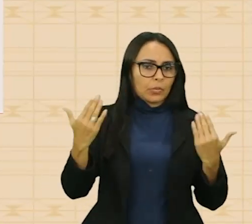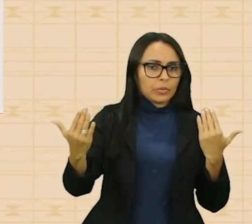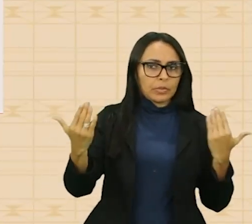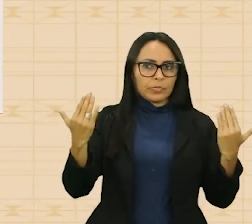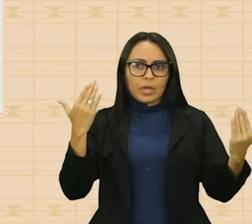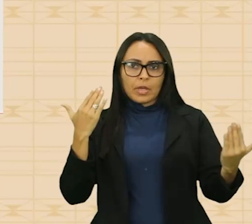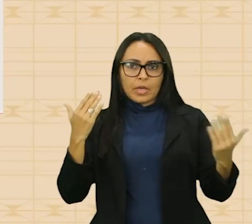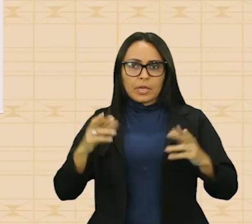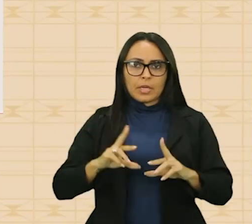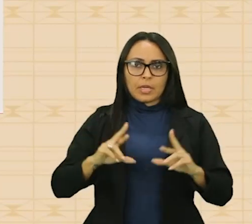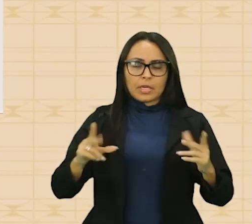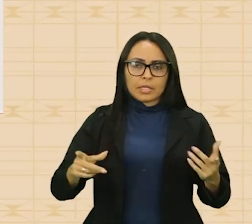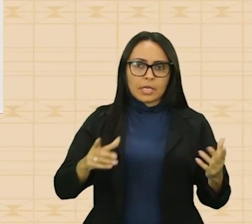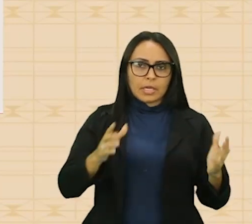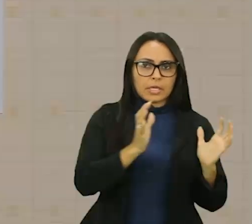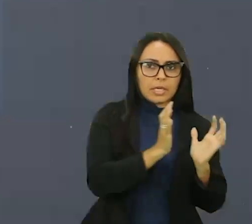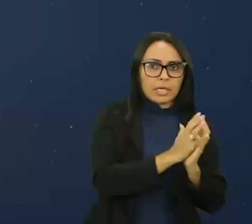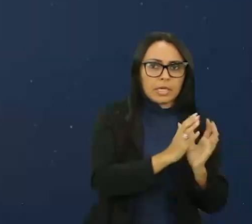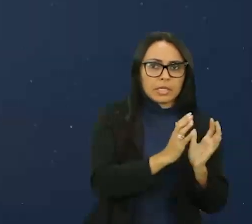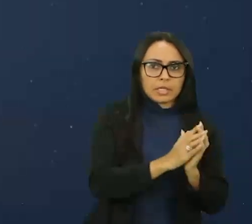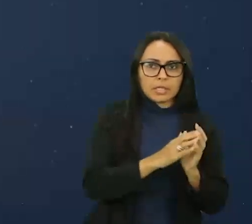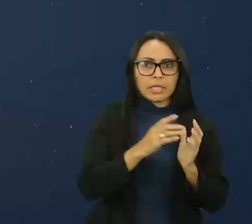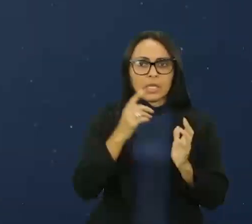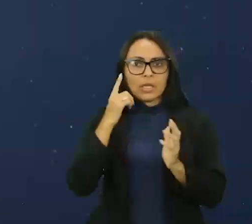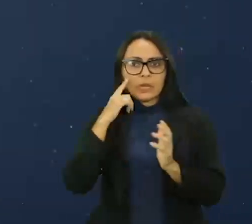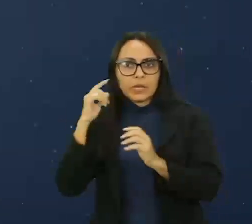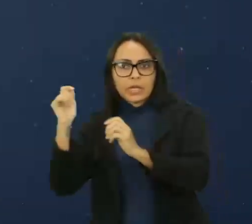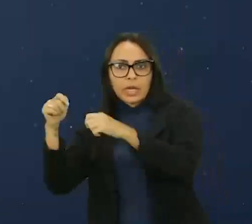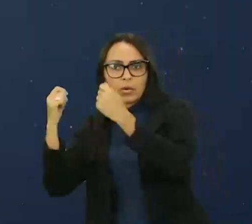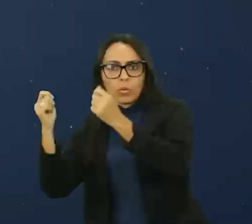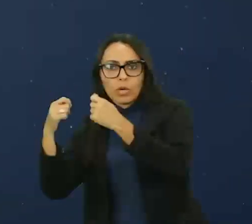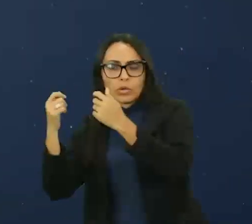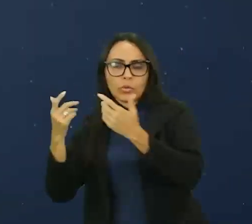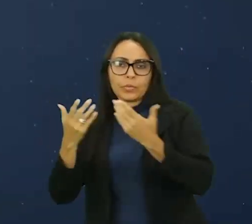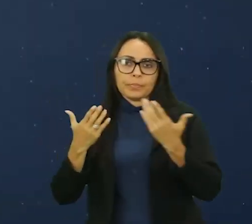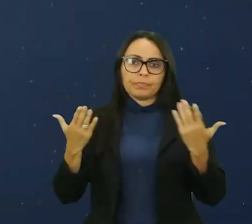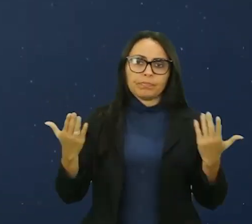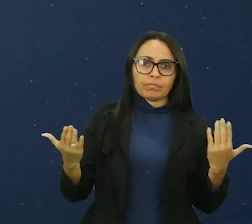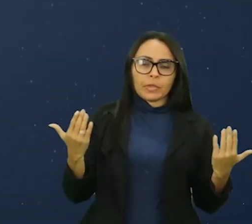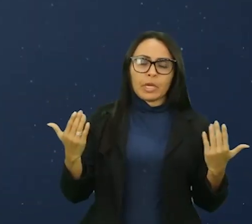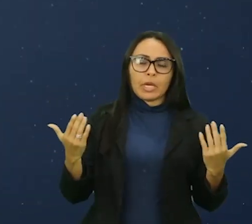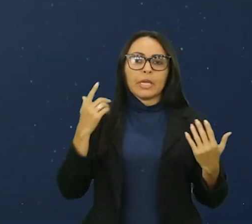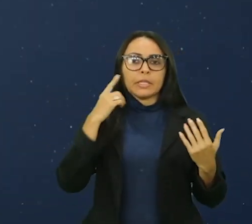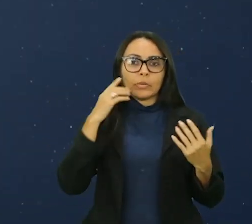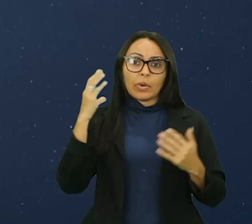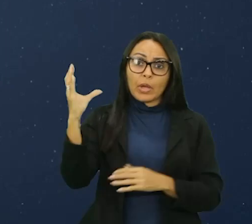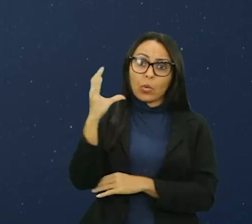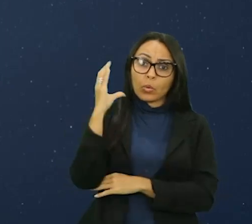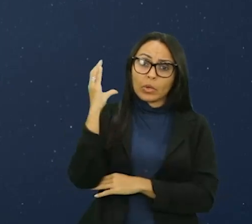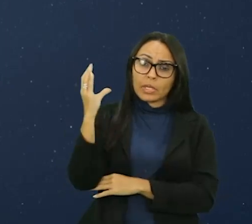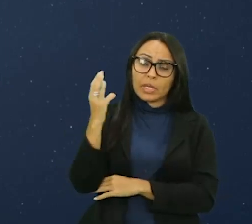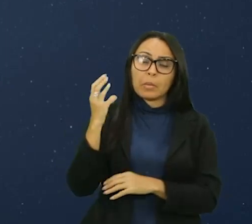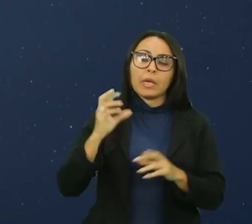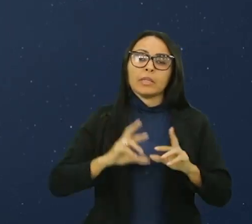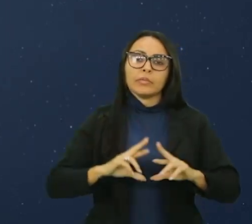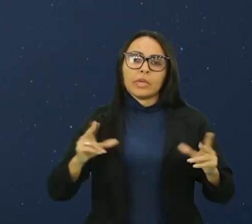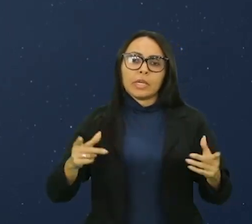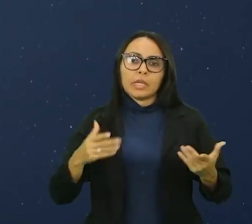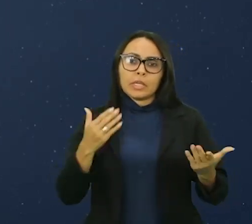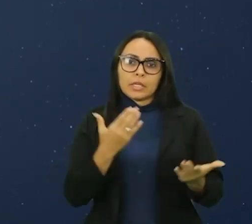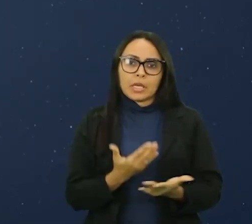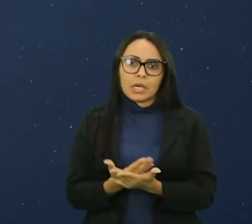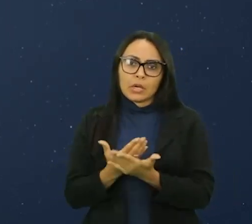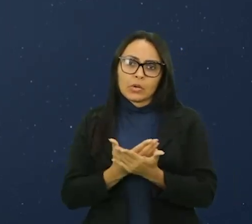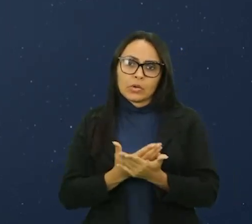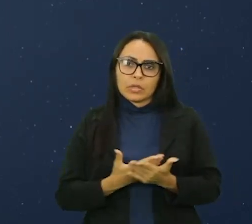Garanhuns, Petrolina, ela vai ser explicada através dos fatores climáticos. A gente vai ver na aula de hoje o que são